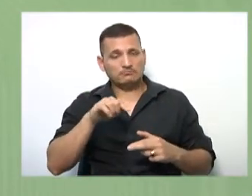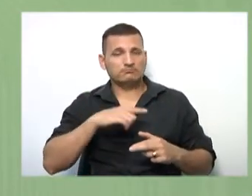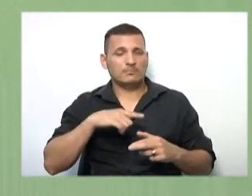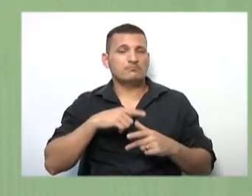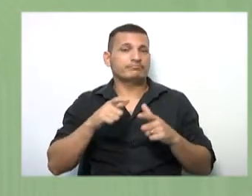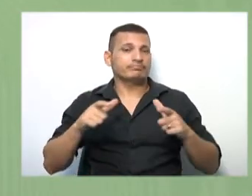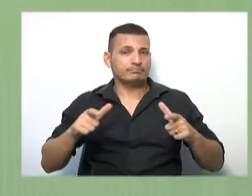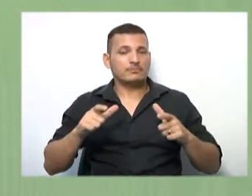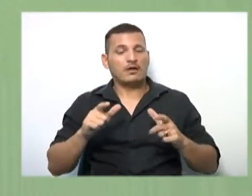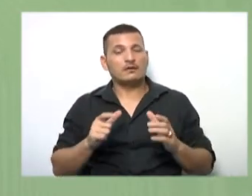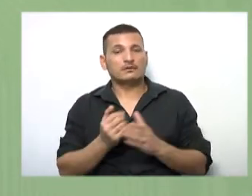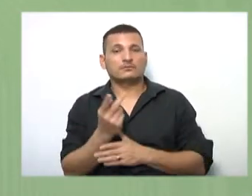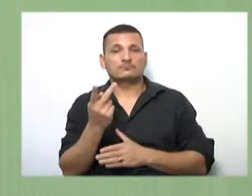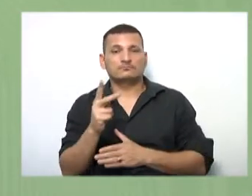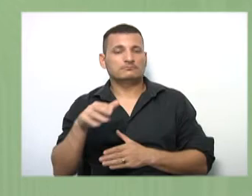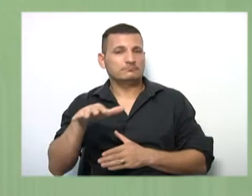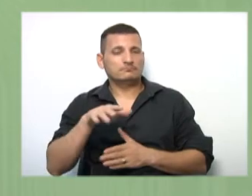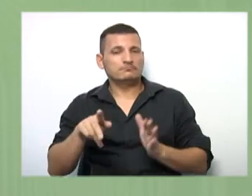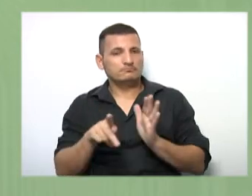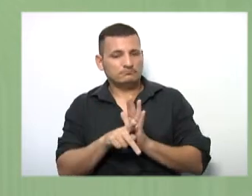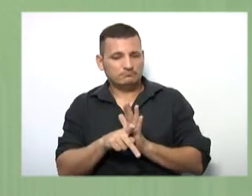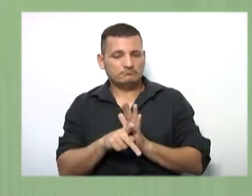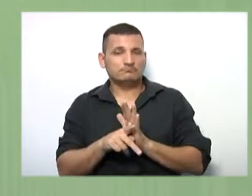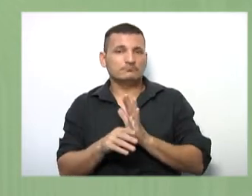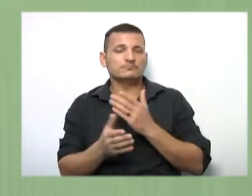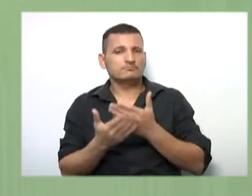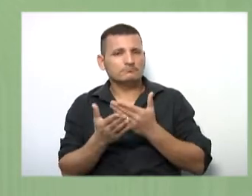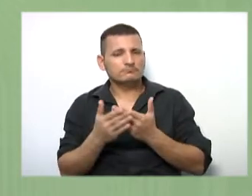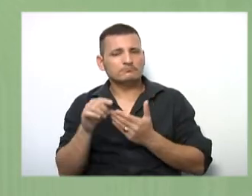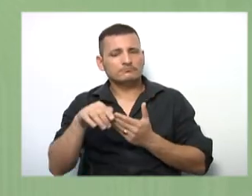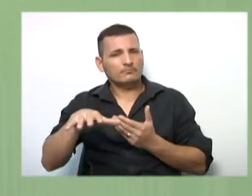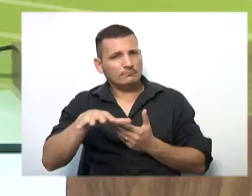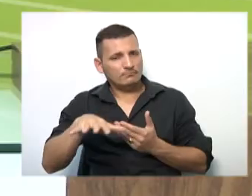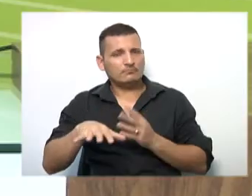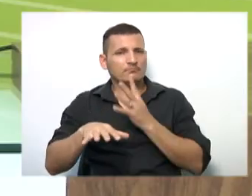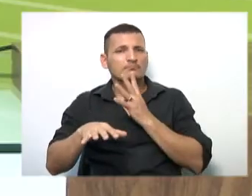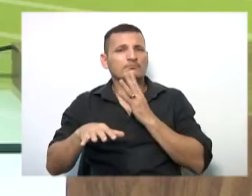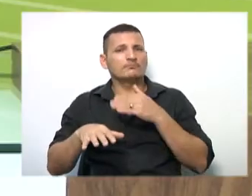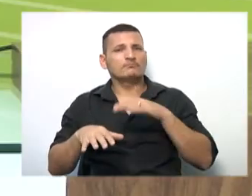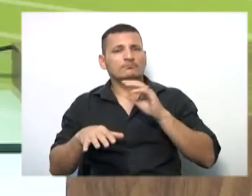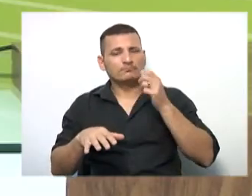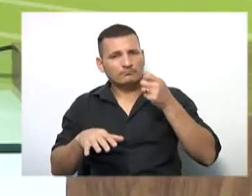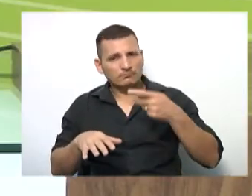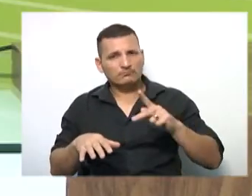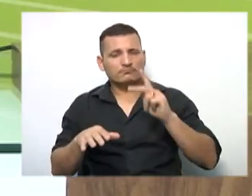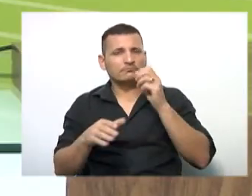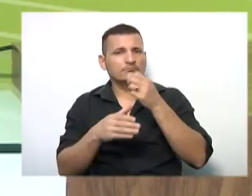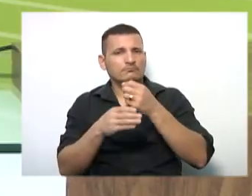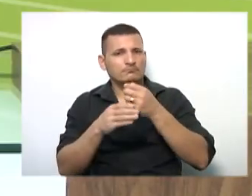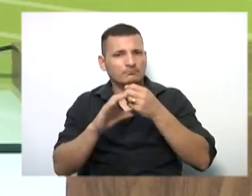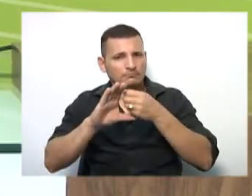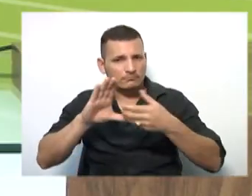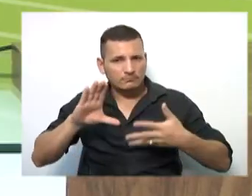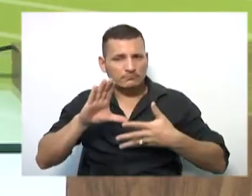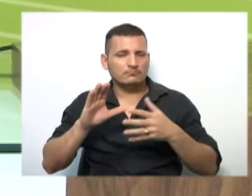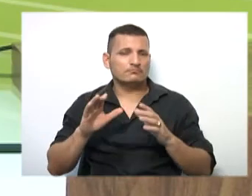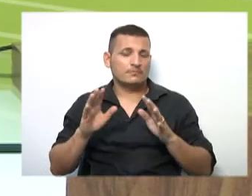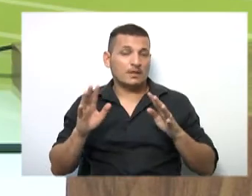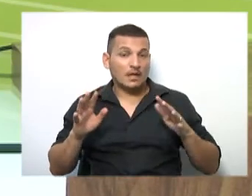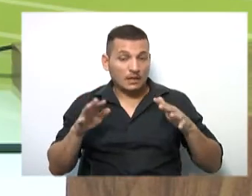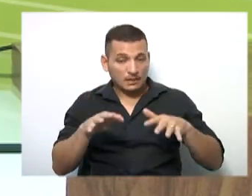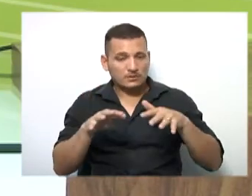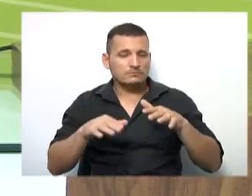seu ramo próprio, para a gente poder estudar propriamente esse ramo, para a gente poder conhecer as suas características, para a gente poder dar atenção devida